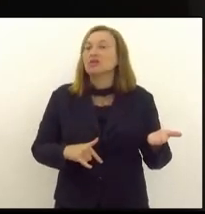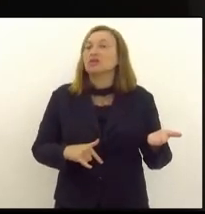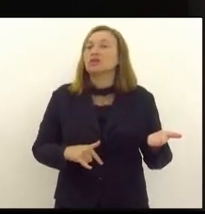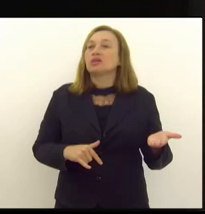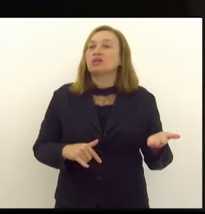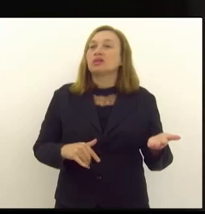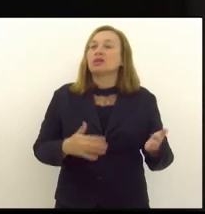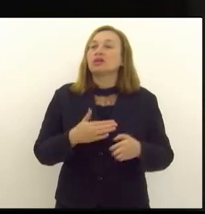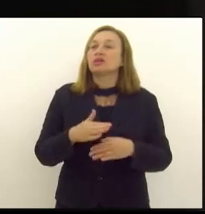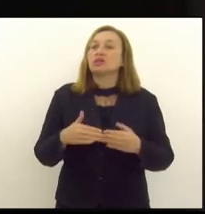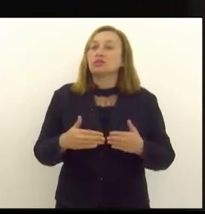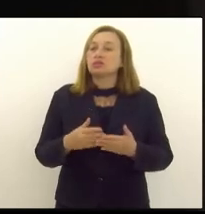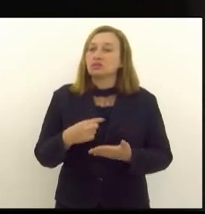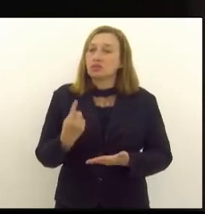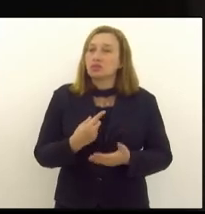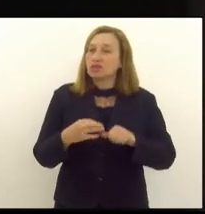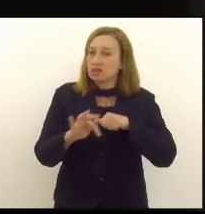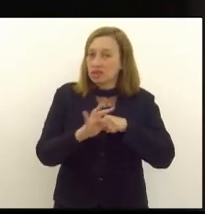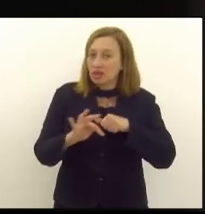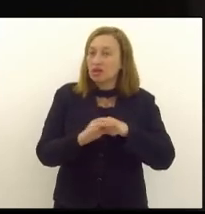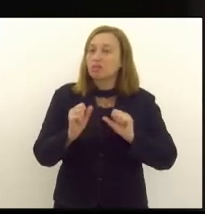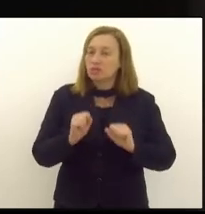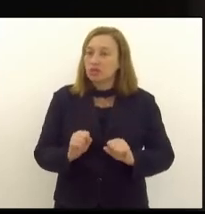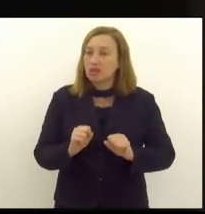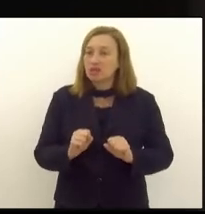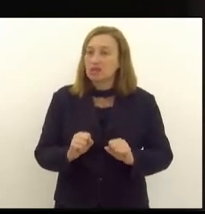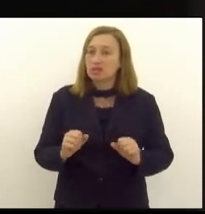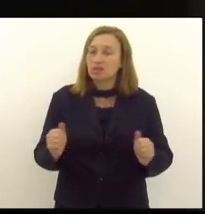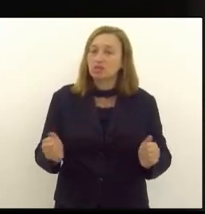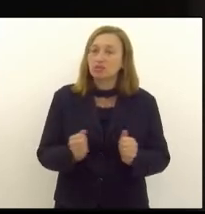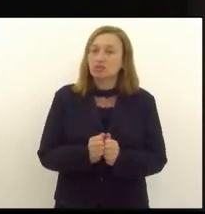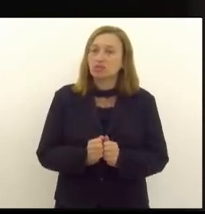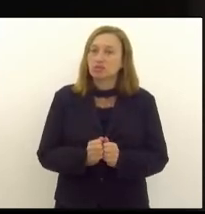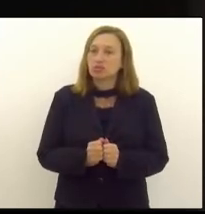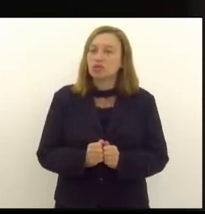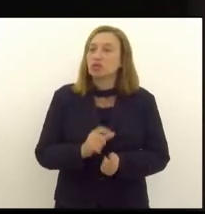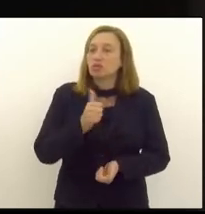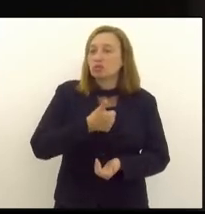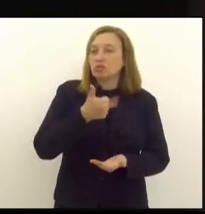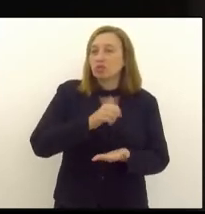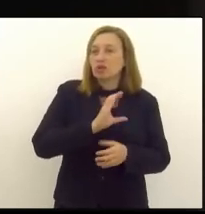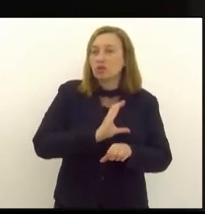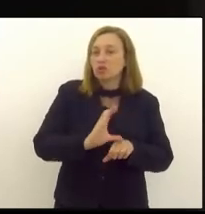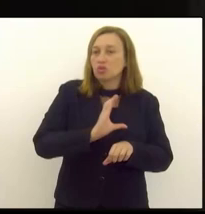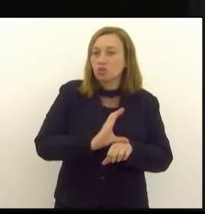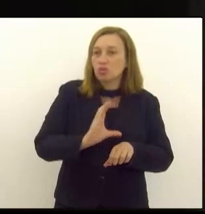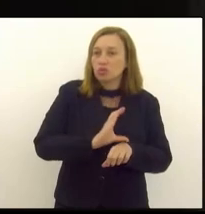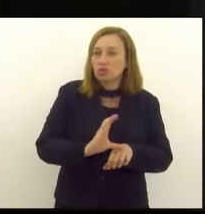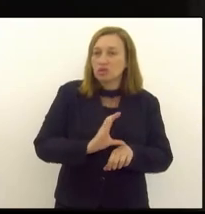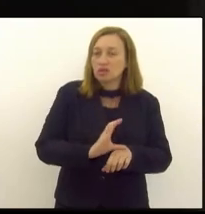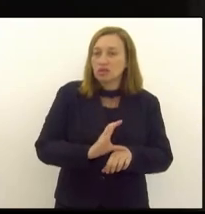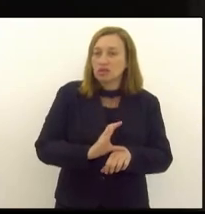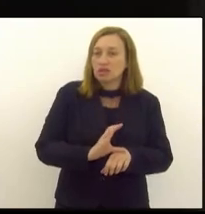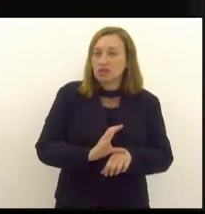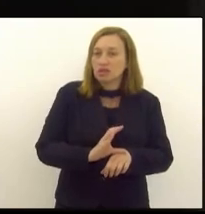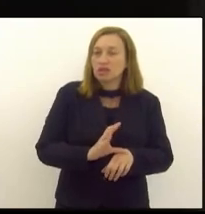todos nós, né, técnicos, que pudéssemos fazer do primeiro curso de escape de aeronave,